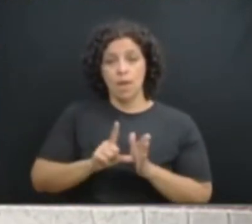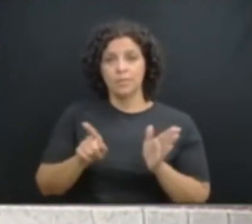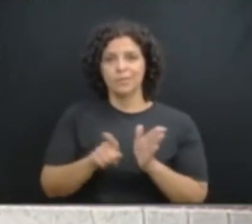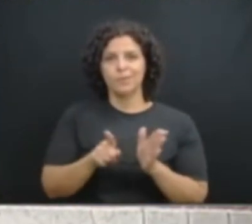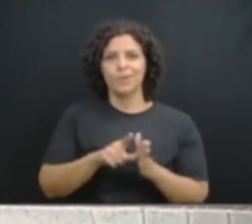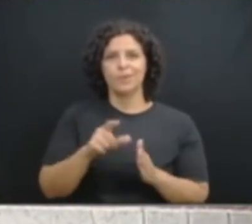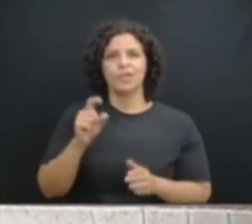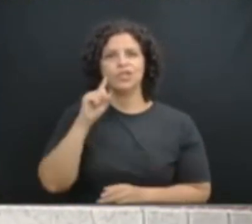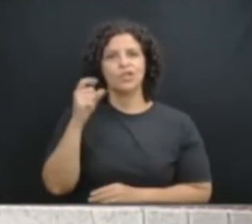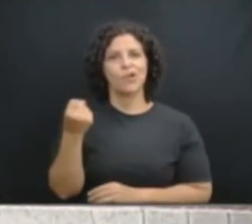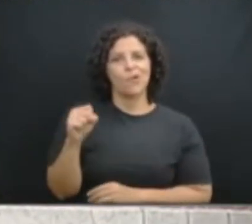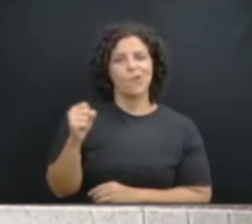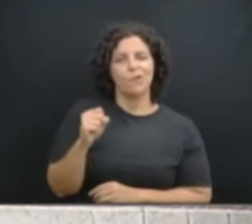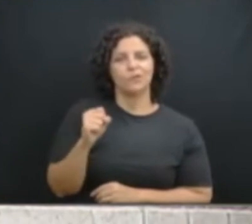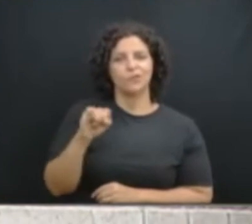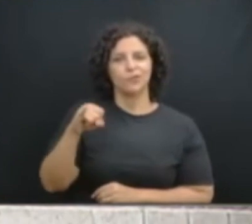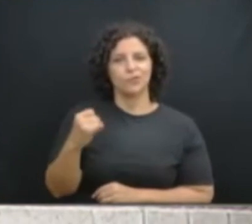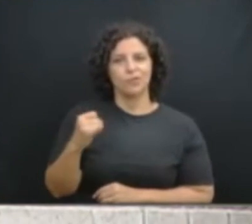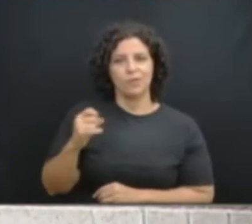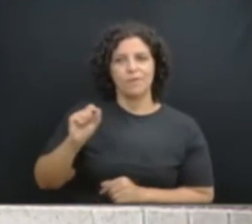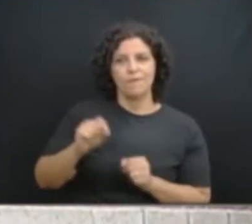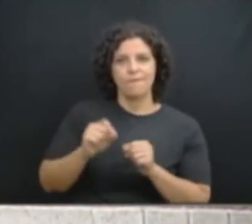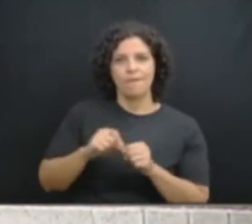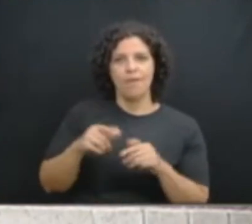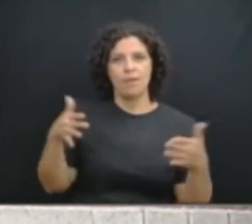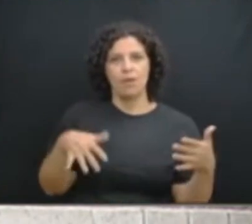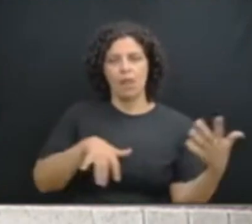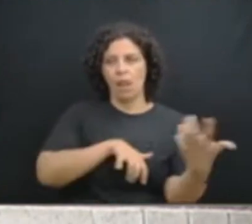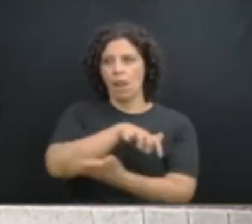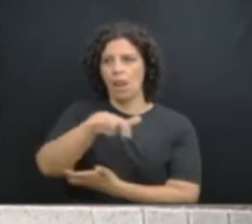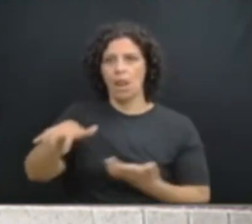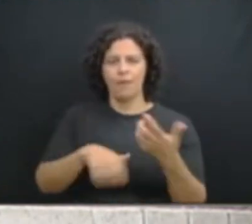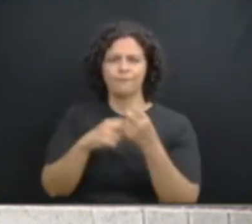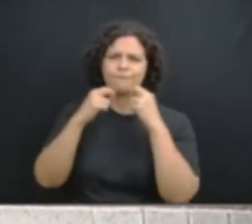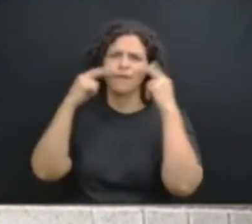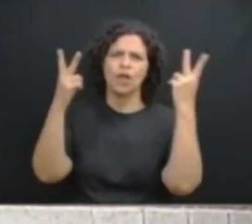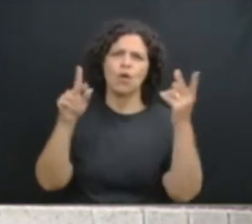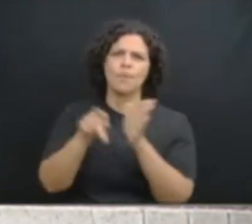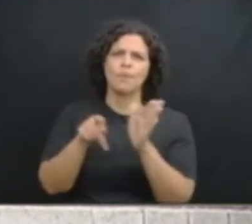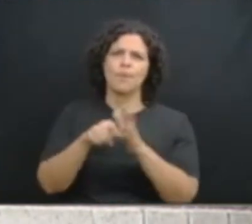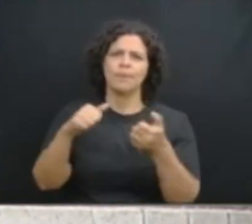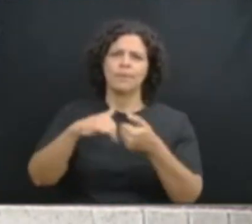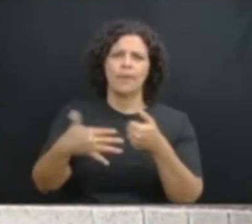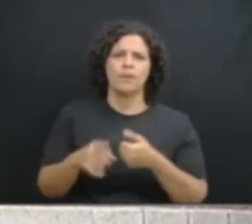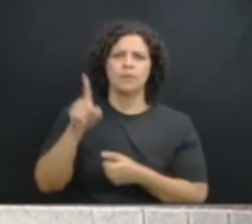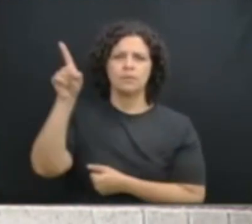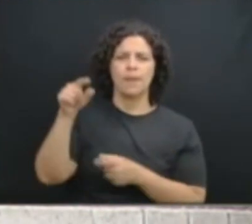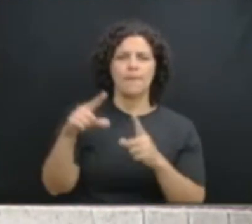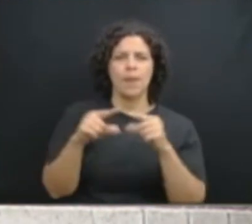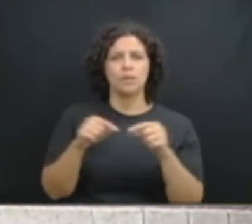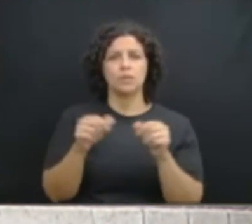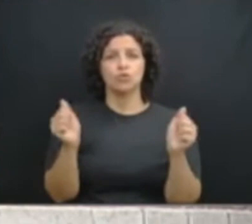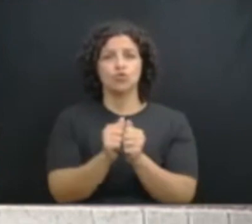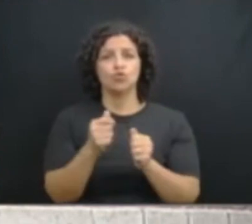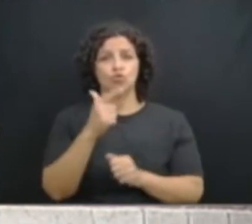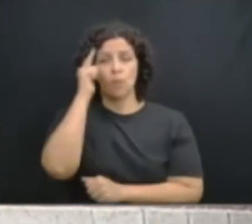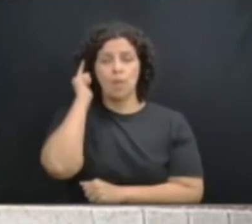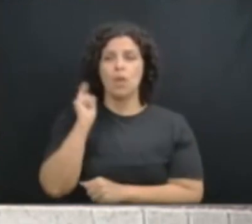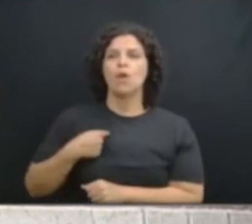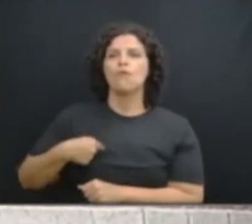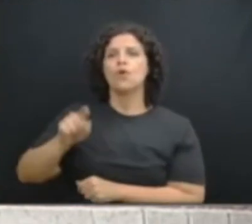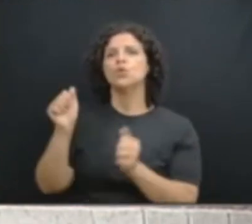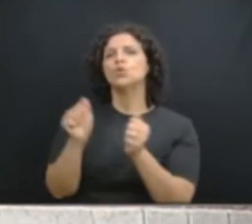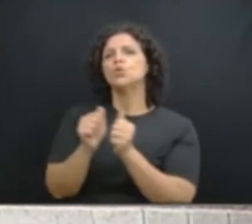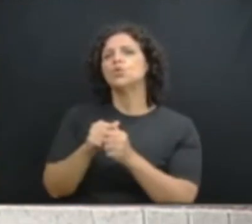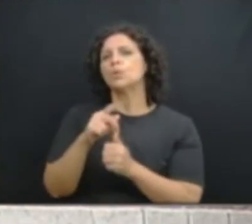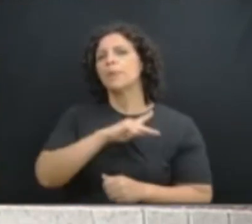fatídico 8 de janeiro, que fez aquela situação vergonhosa para a democracia, acompanhado do deputado Romanelli, eu tive com a presidenta